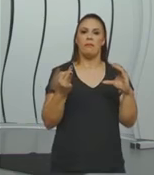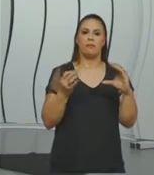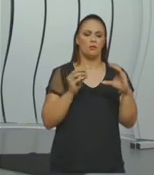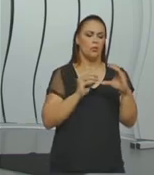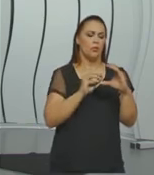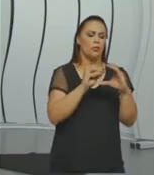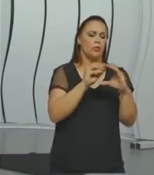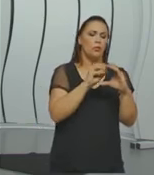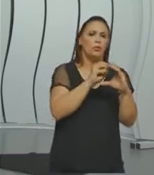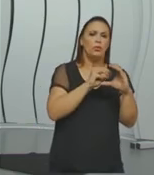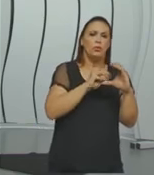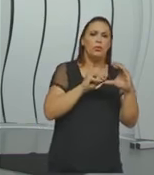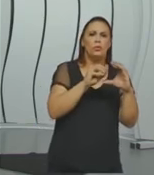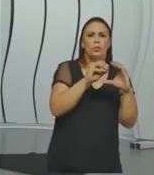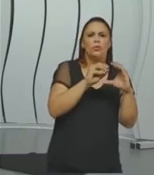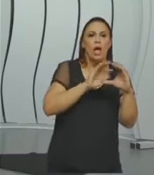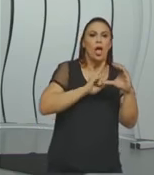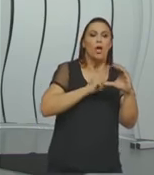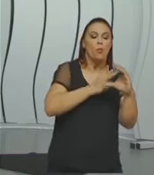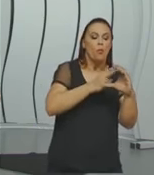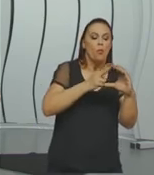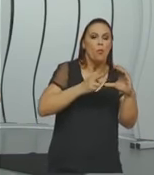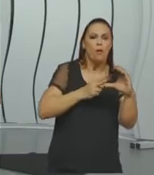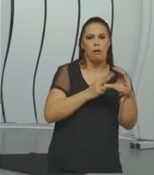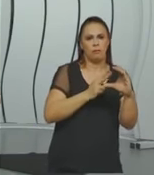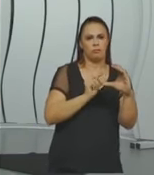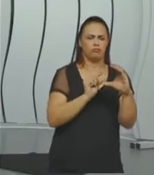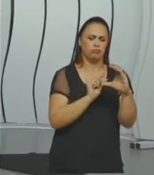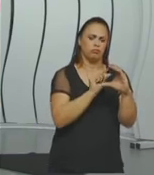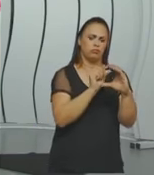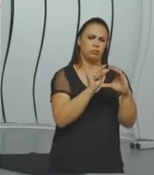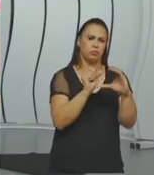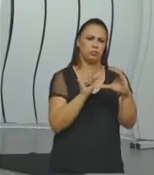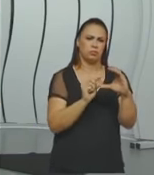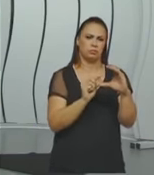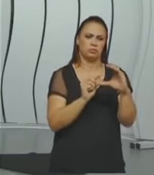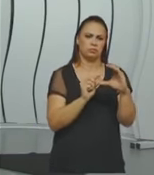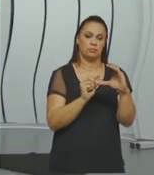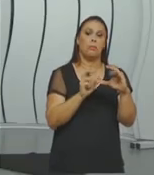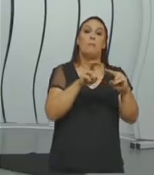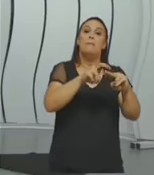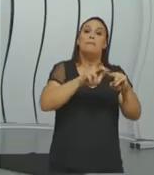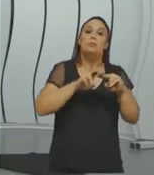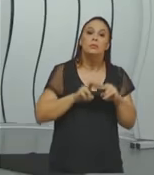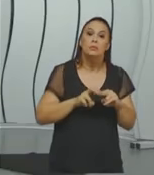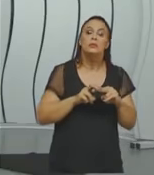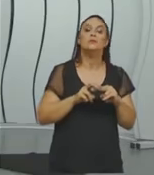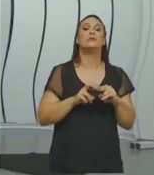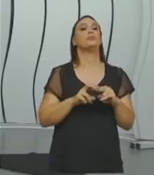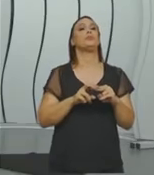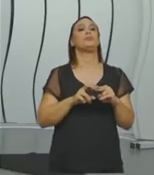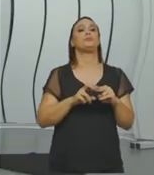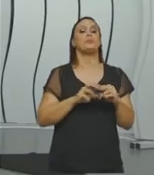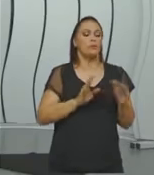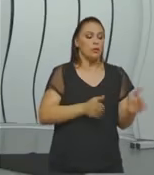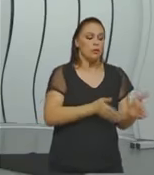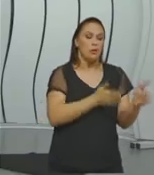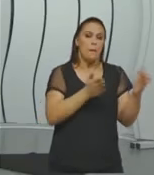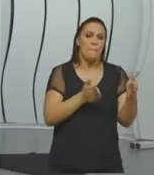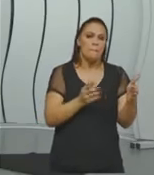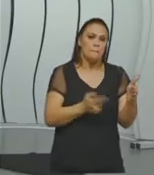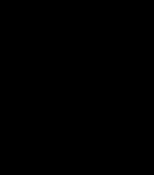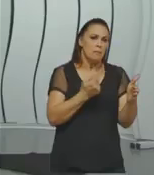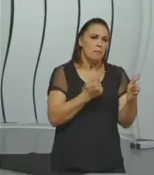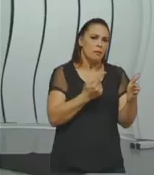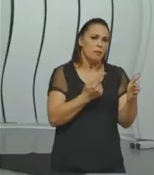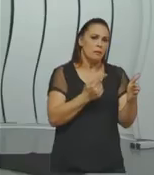Devido a esse fato, vai ocorrer um tipo de segmentação, o que nós chamamos de